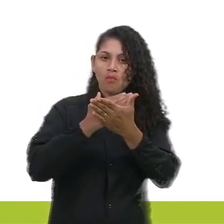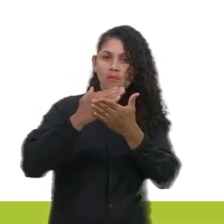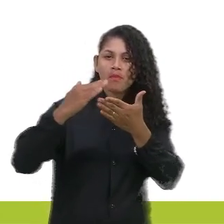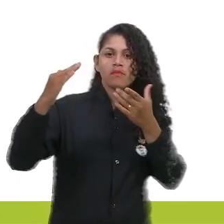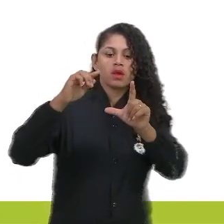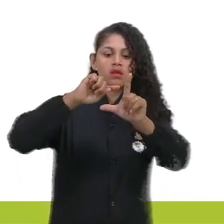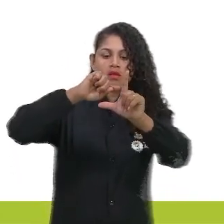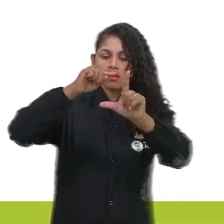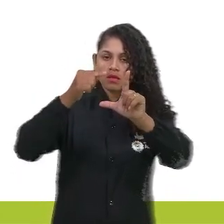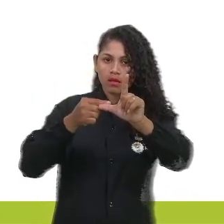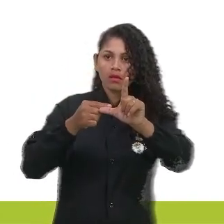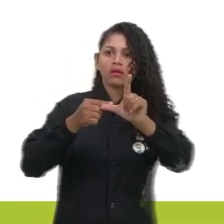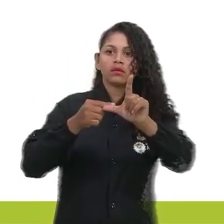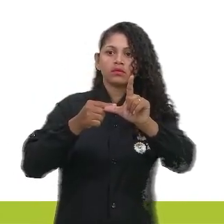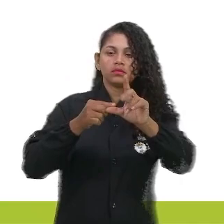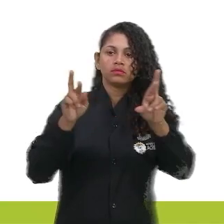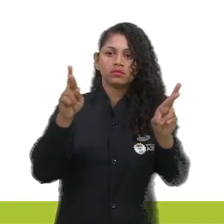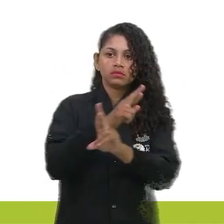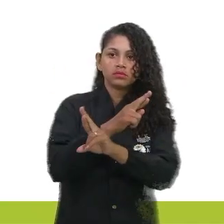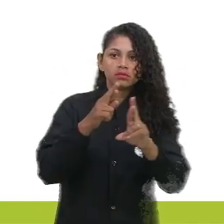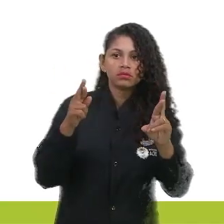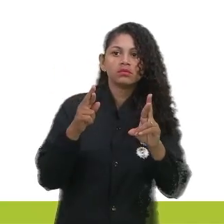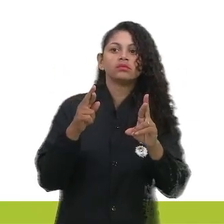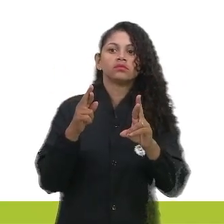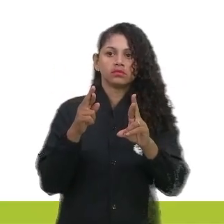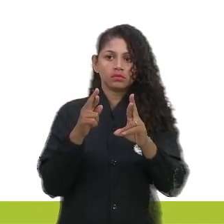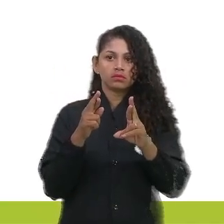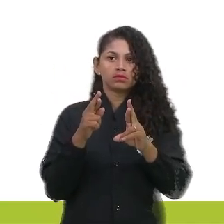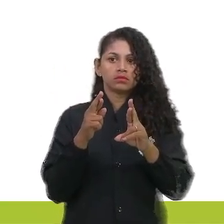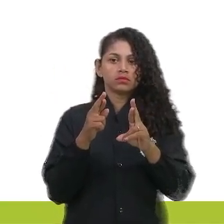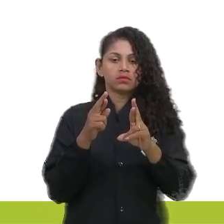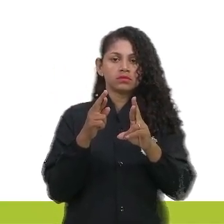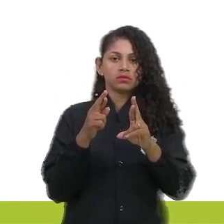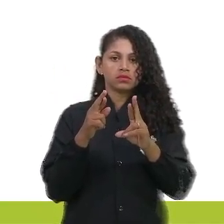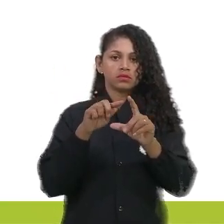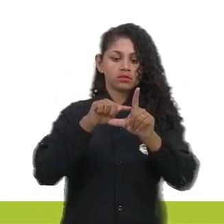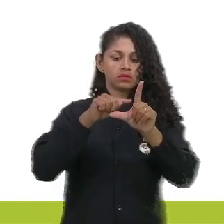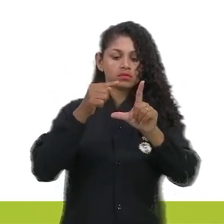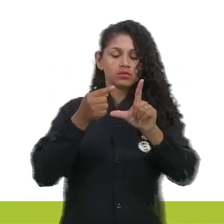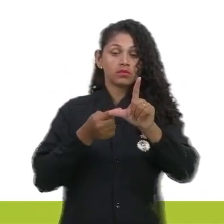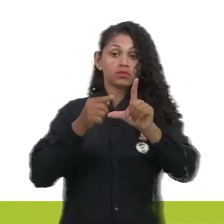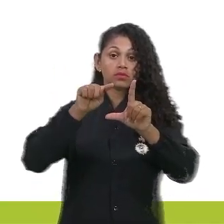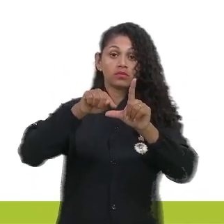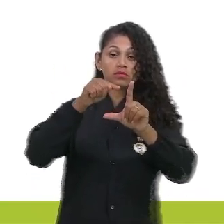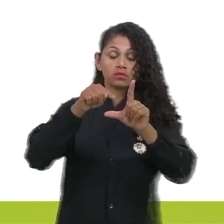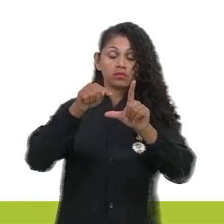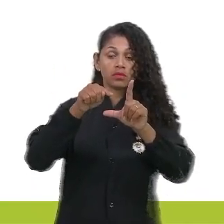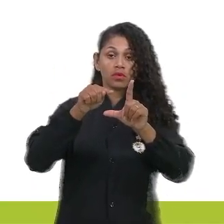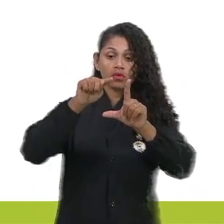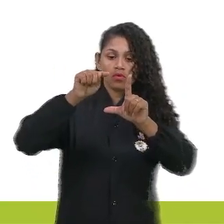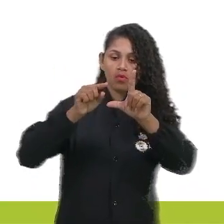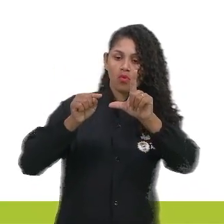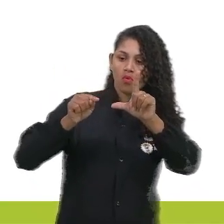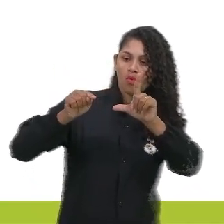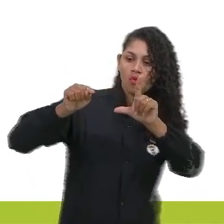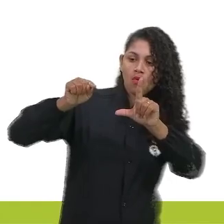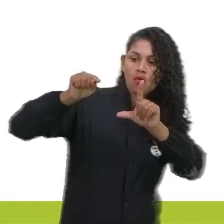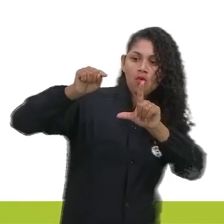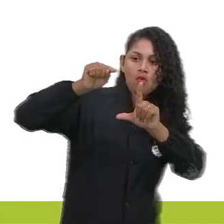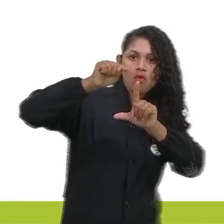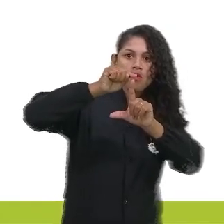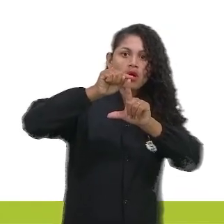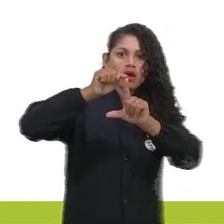nós estamos relacionando esse ângulo central aqui, que mede alfa, com o arco correspondente a ele, que mede